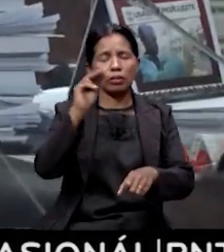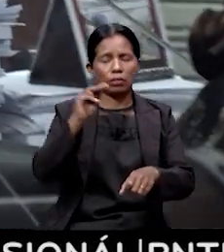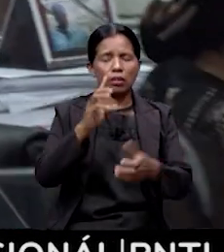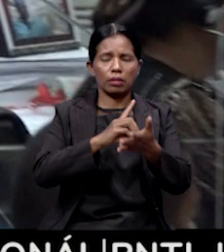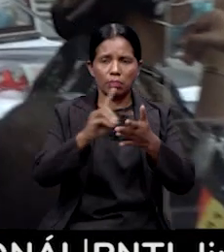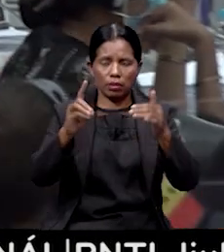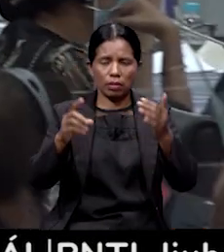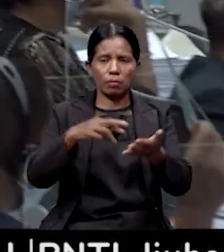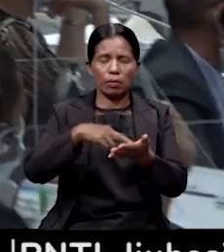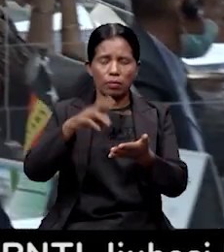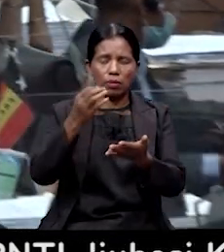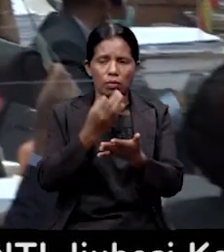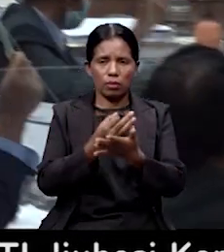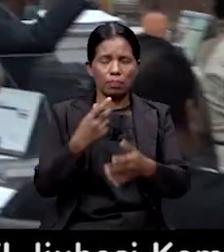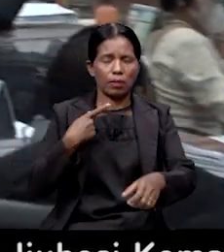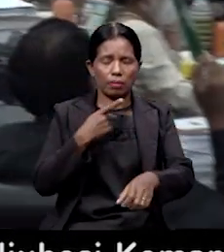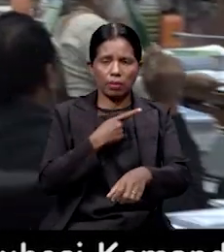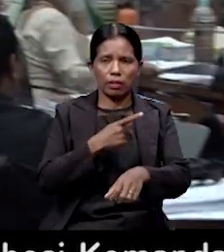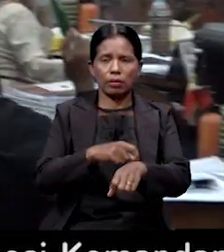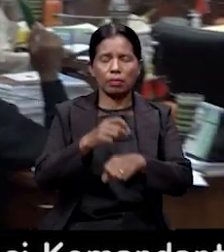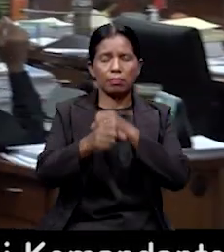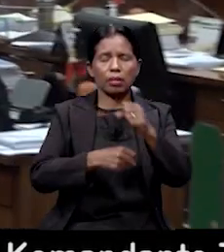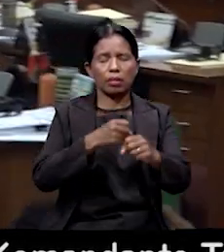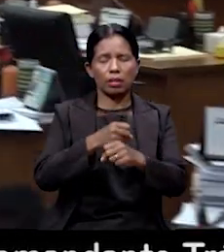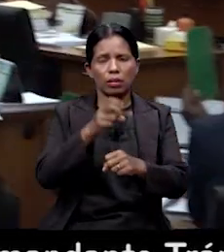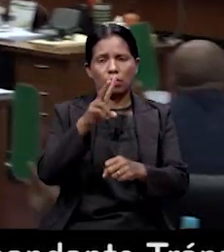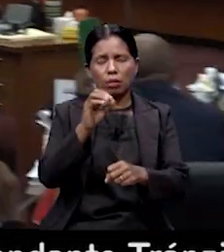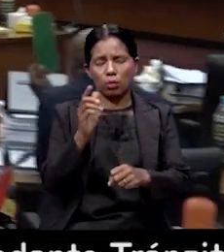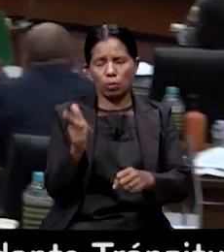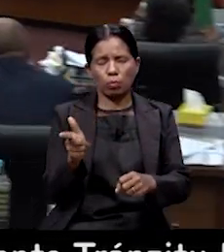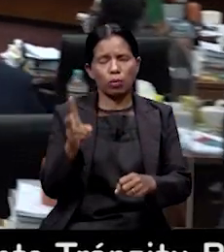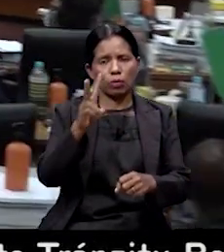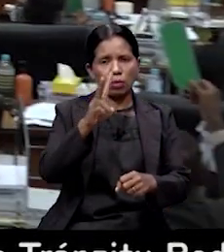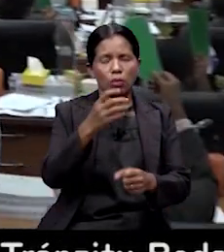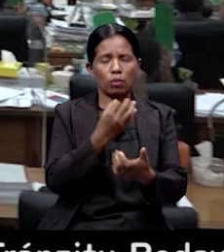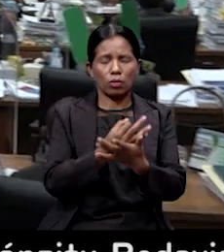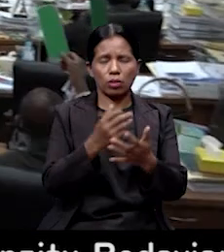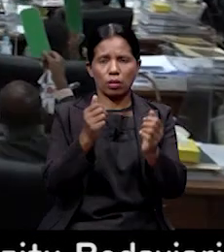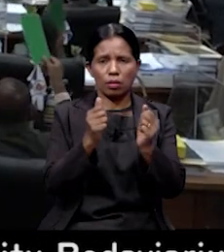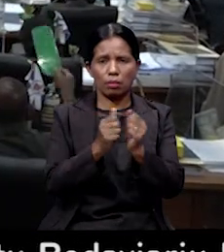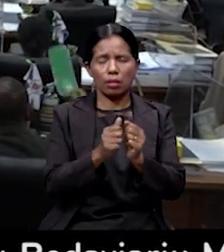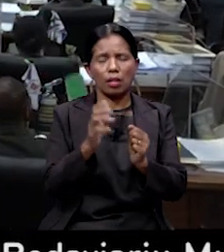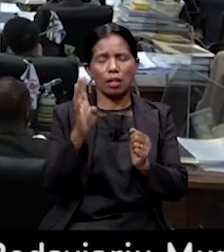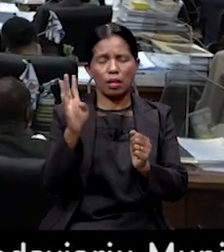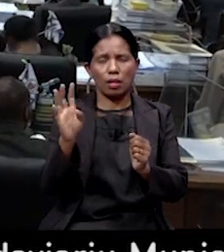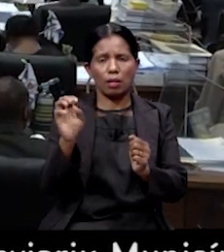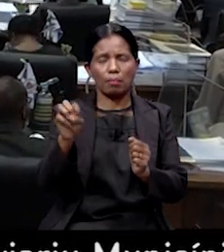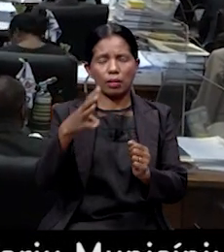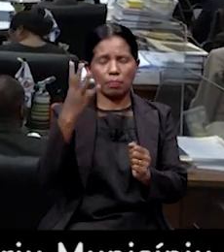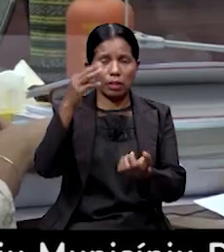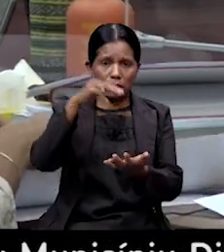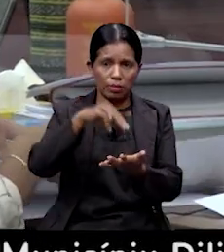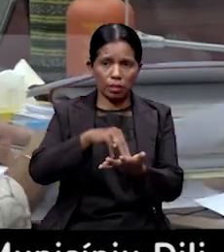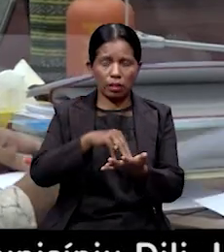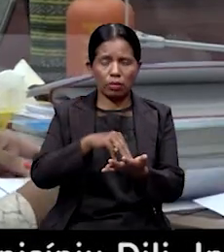um orçamento privativo do Parlamento Nian, batido em Ringrua, Ranul de Singrua, romantante tocam Sanul Resinghat, compostos e categorias salário